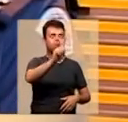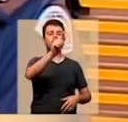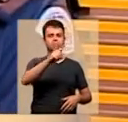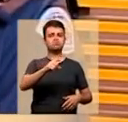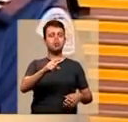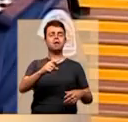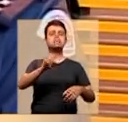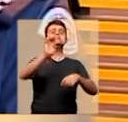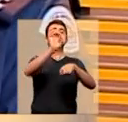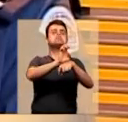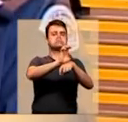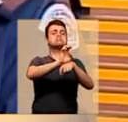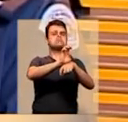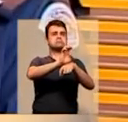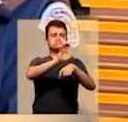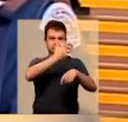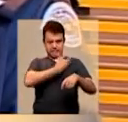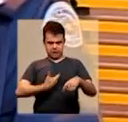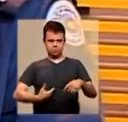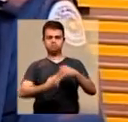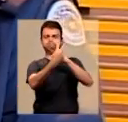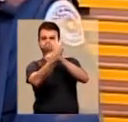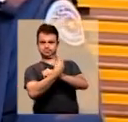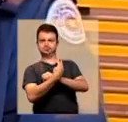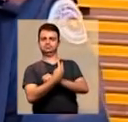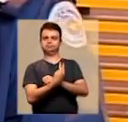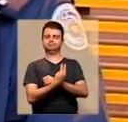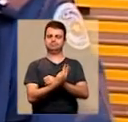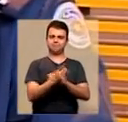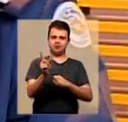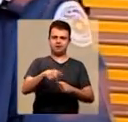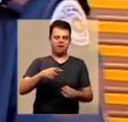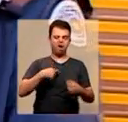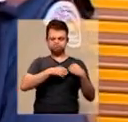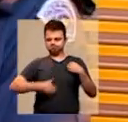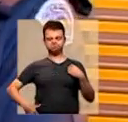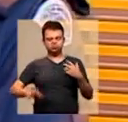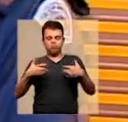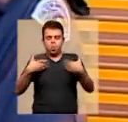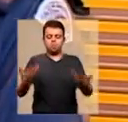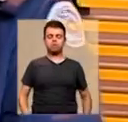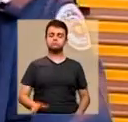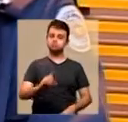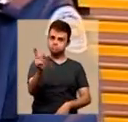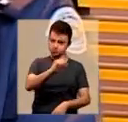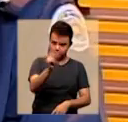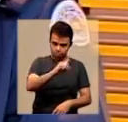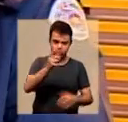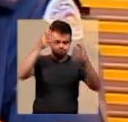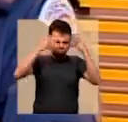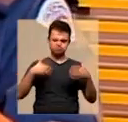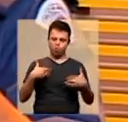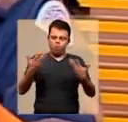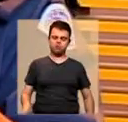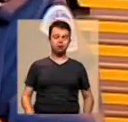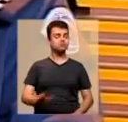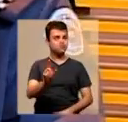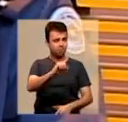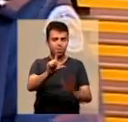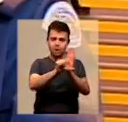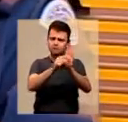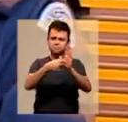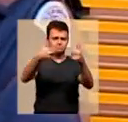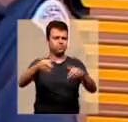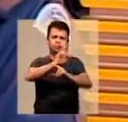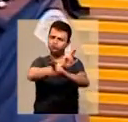Estado proteger você. Certo. Então, eu não posso alegar uma tese que fala, não, eu não vou usar cinto de segurança porque eu não quero, não. Eu não vou usar capacete de segurança